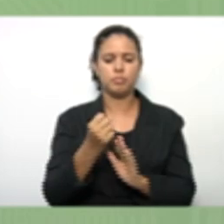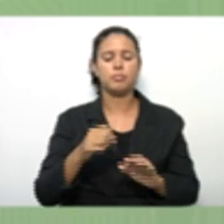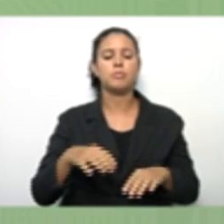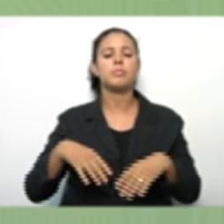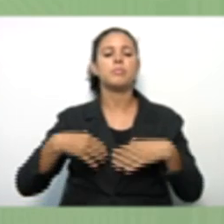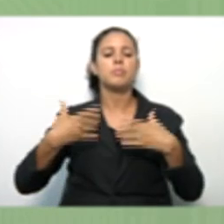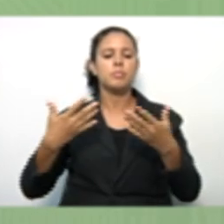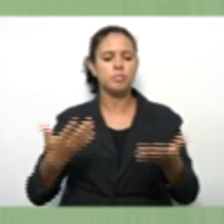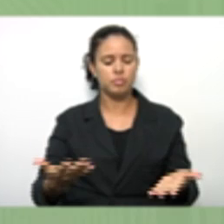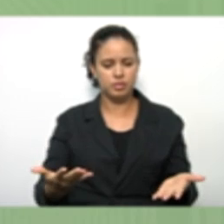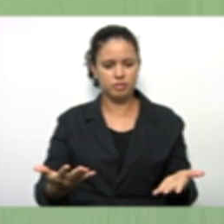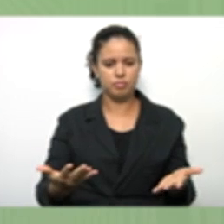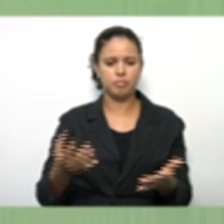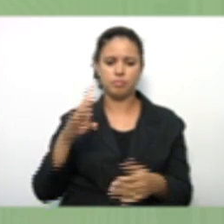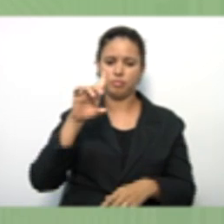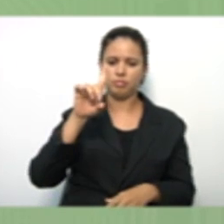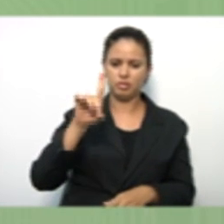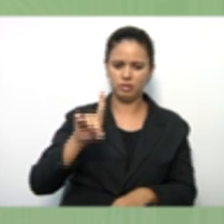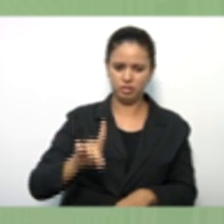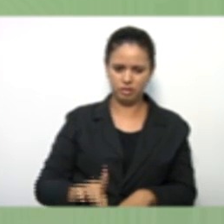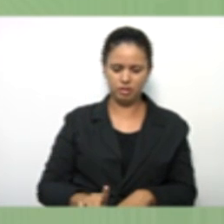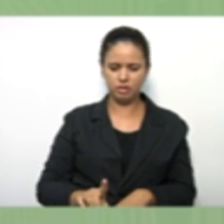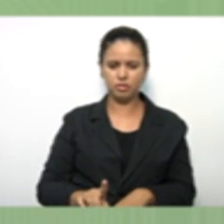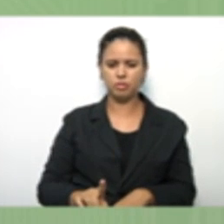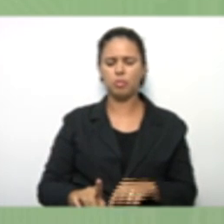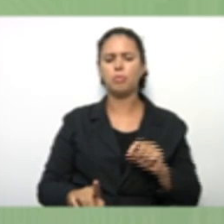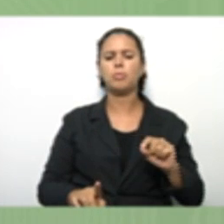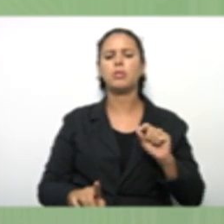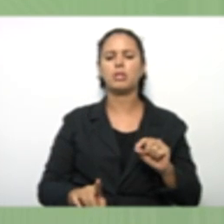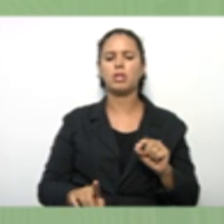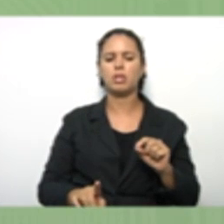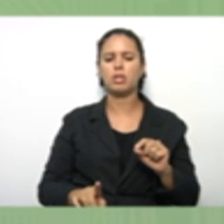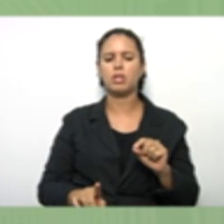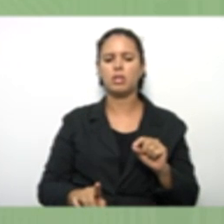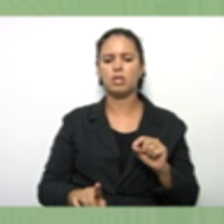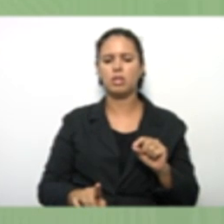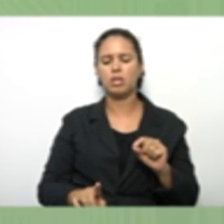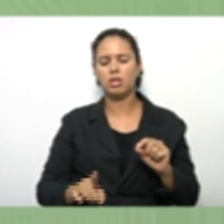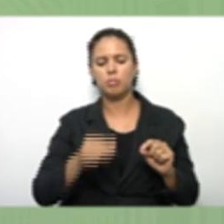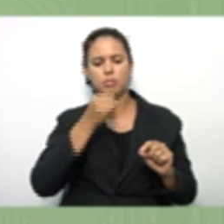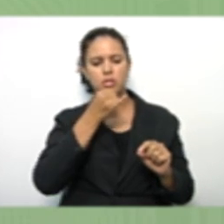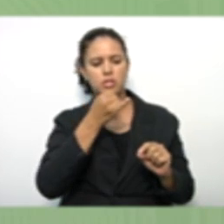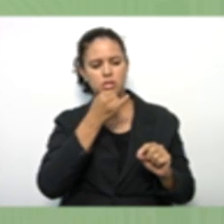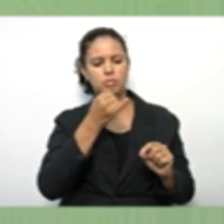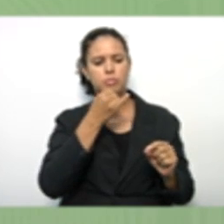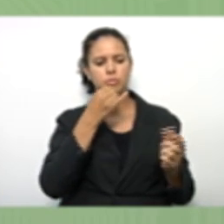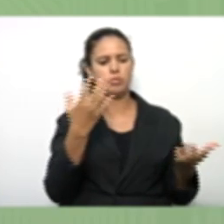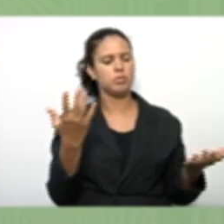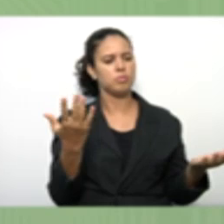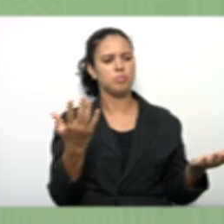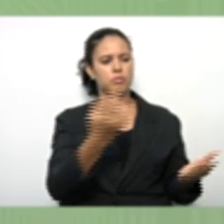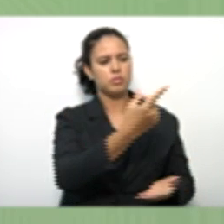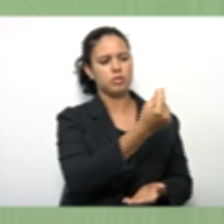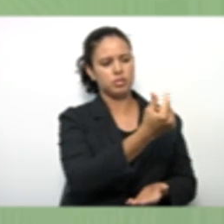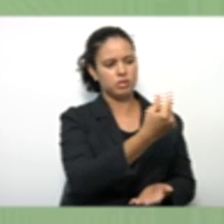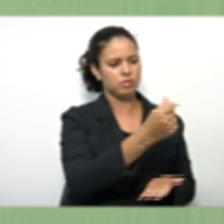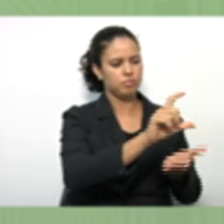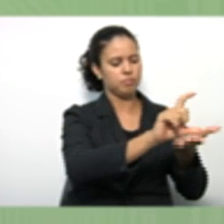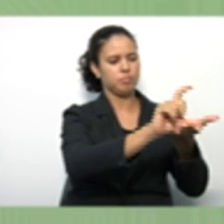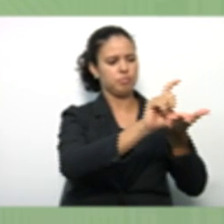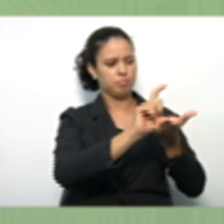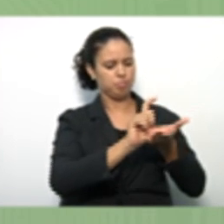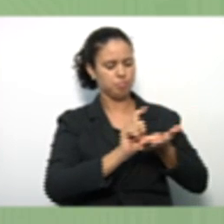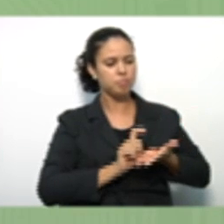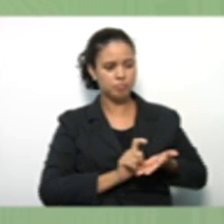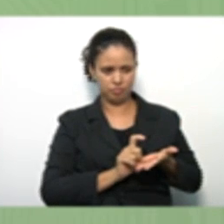Isso. Né? E os direitos, como eu falei anteriormente, é o quê? Aquela dívida que seu irmão tem com você. Lembra aquela dívida? Aquela dívida ali